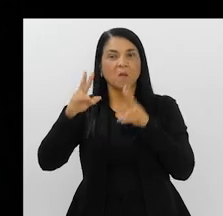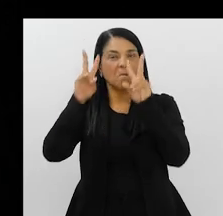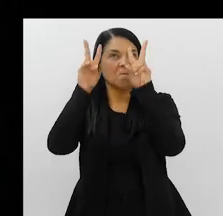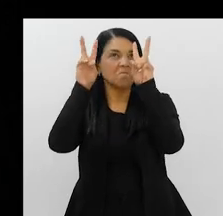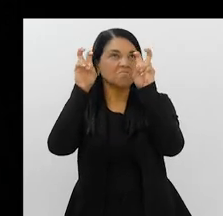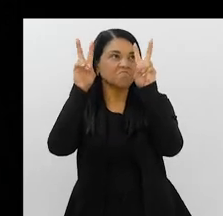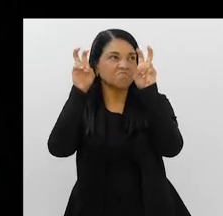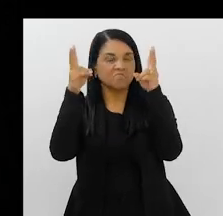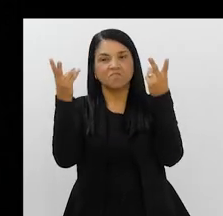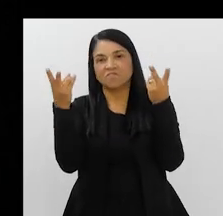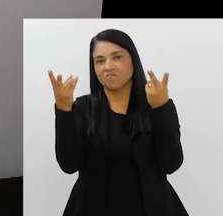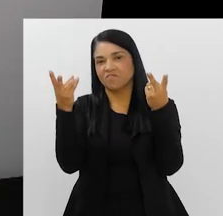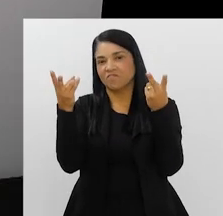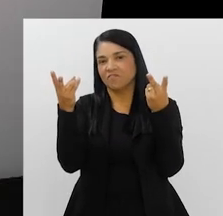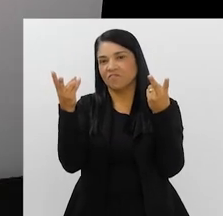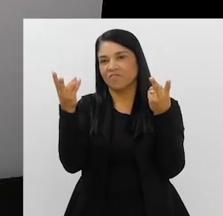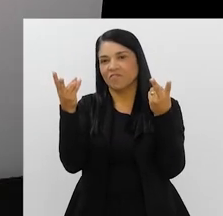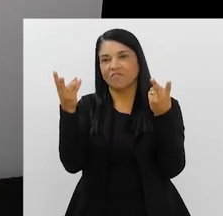por conta